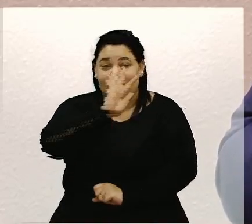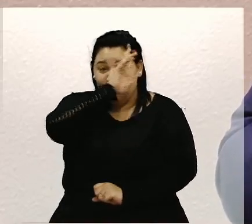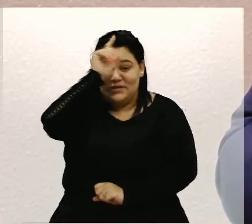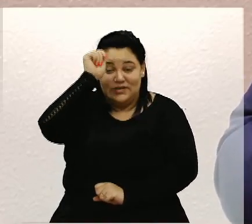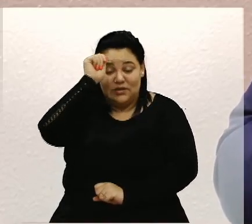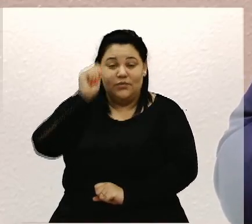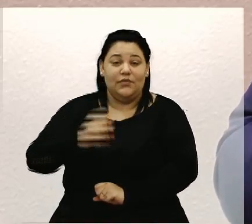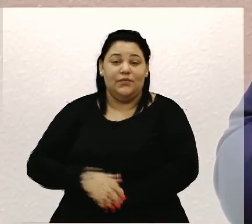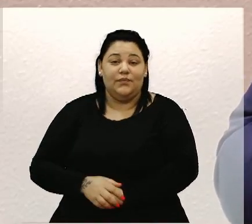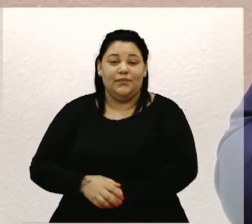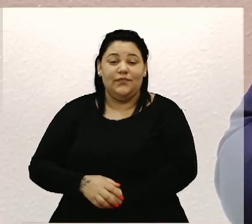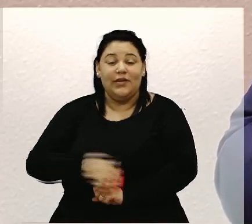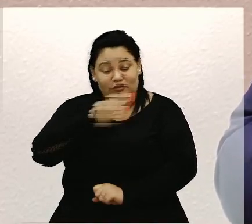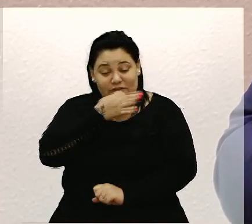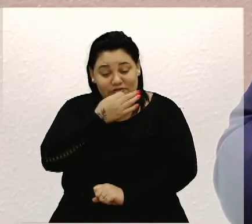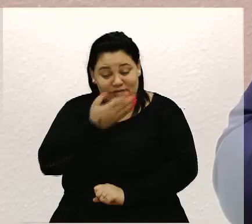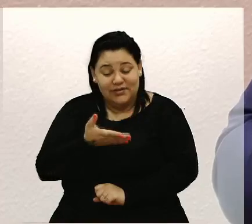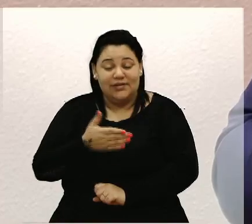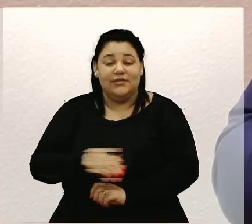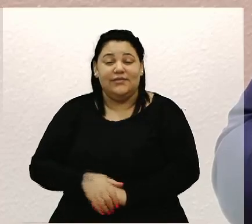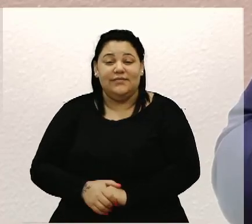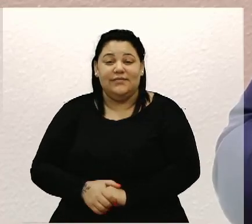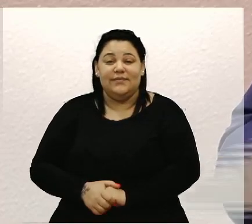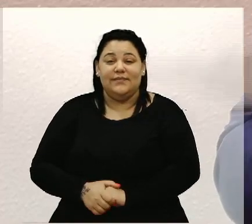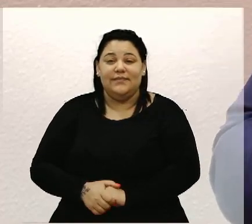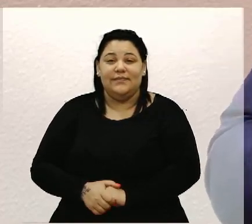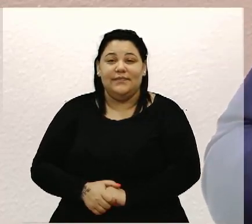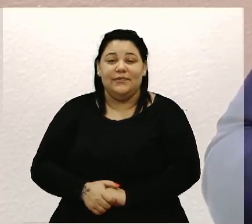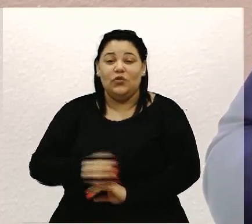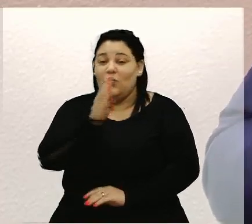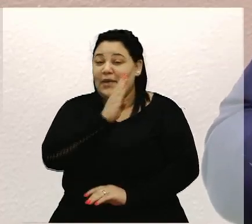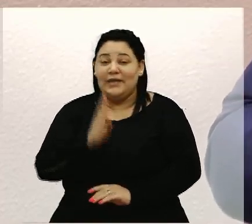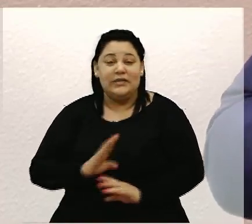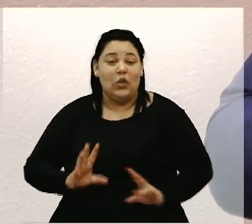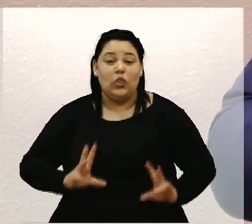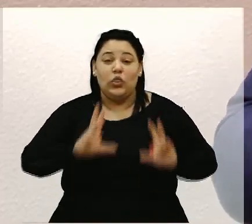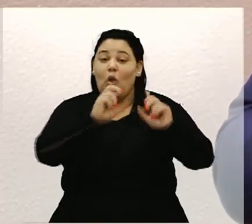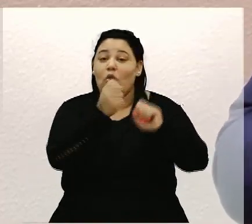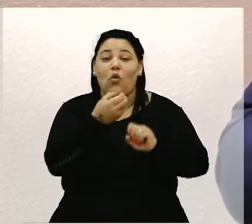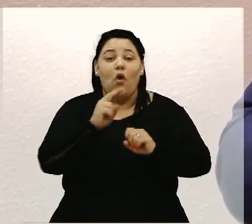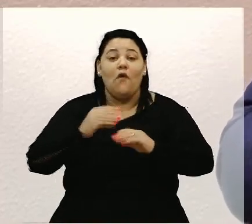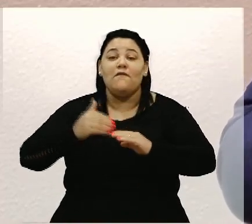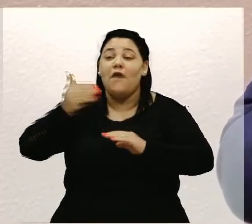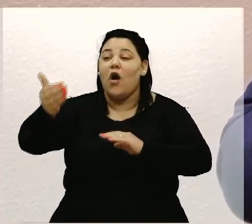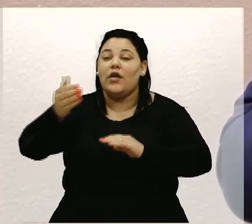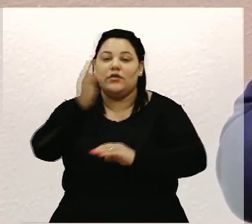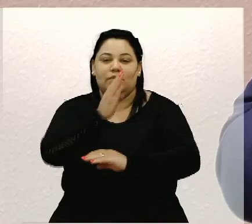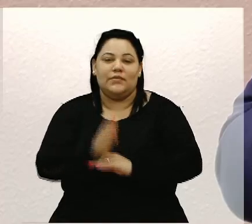município de Caxias do Sul no Brasil todo ou fora do Brasil.